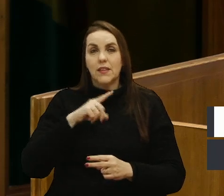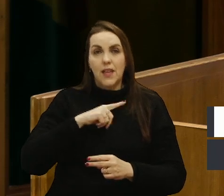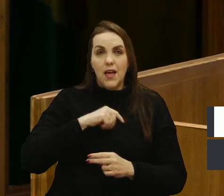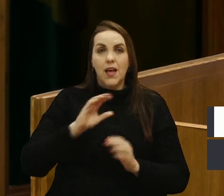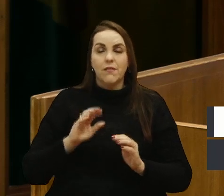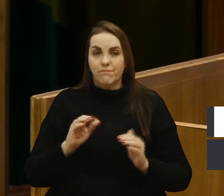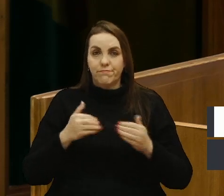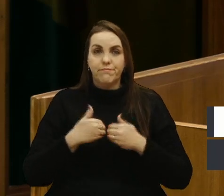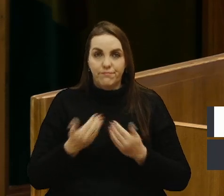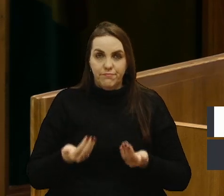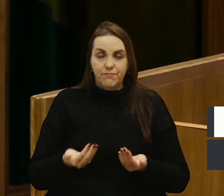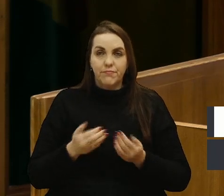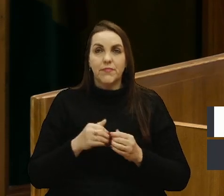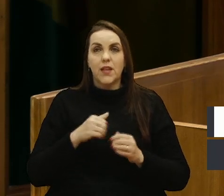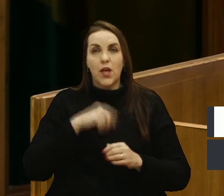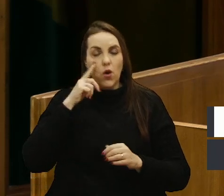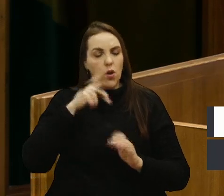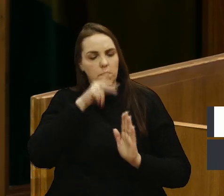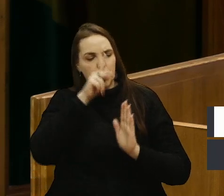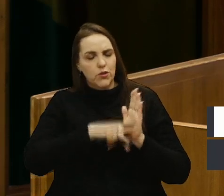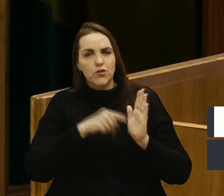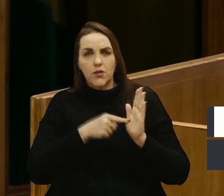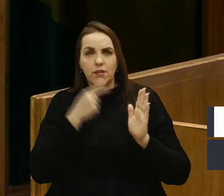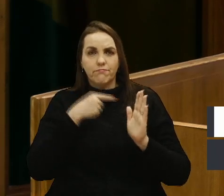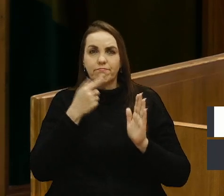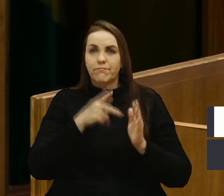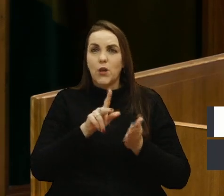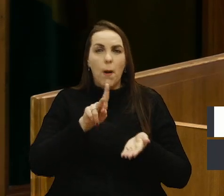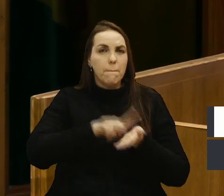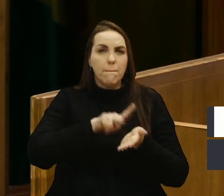não como um papel, mas como um abraço